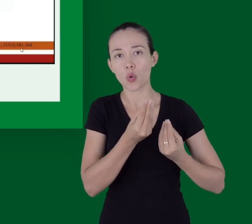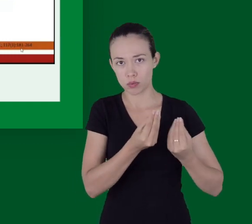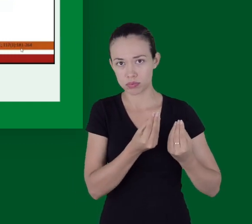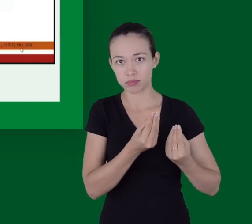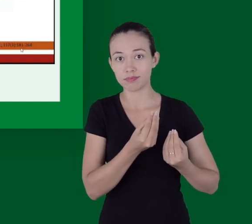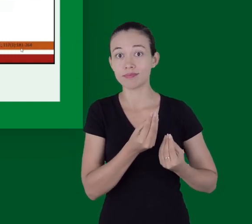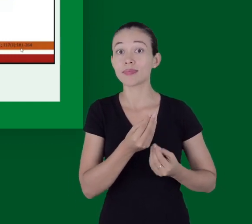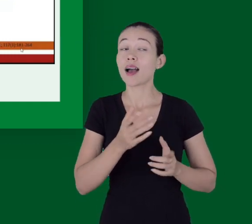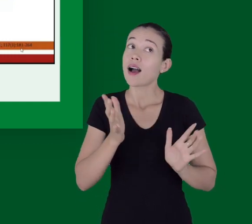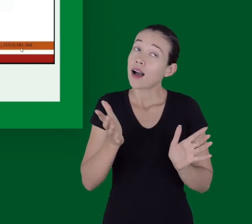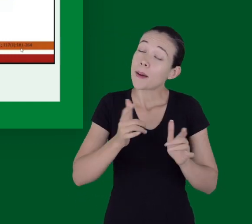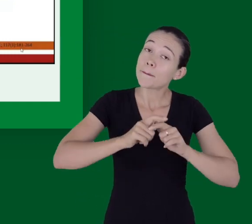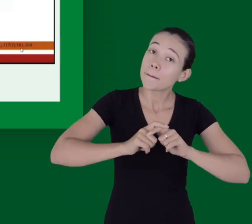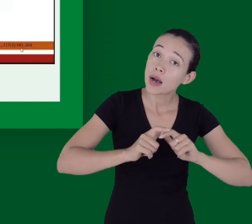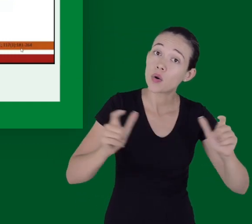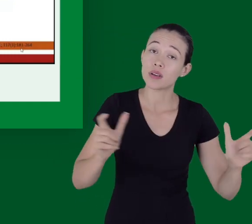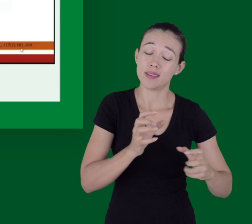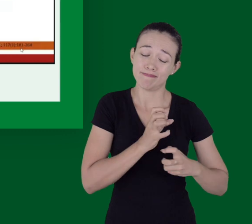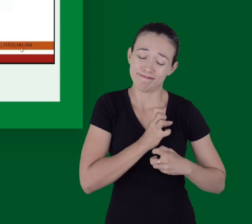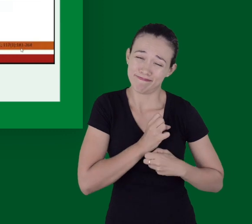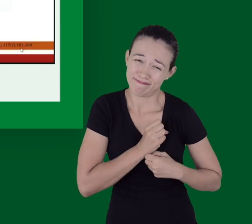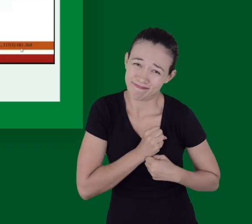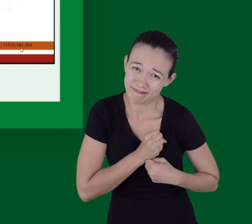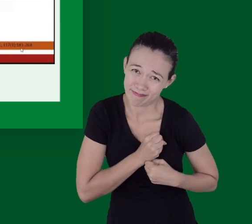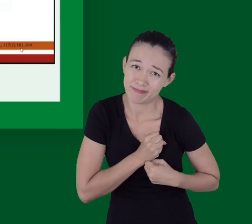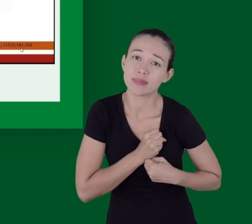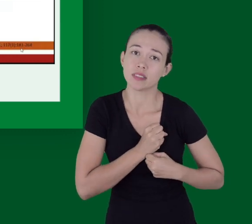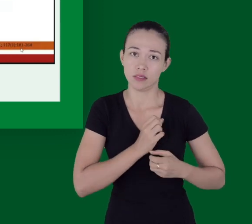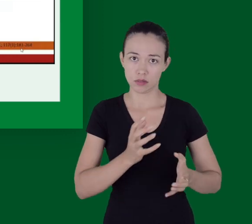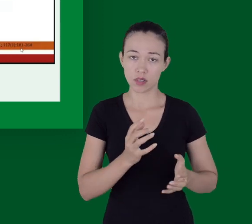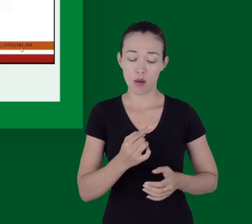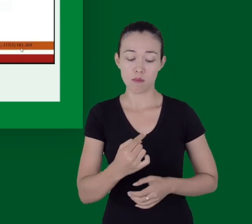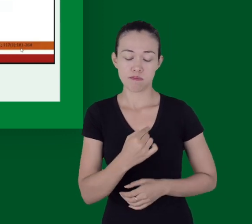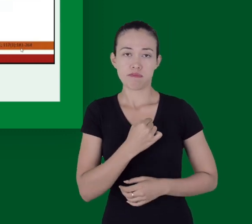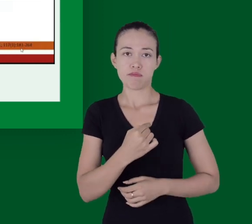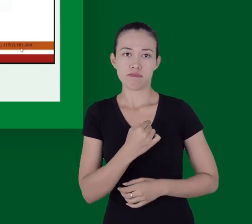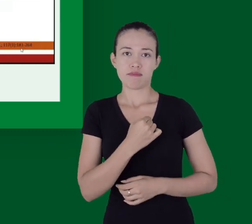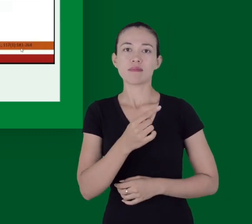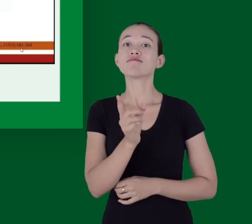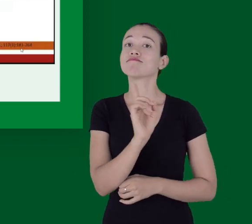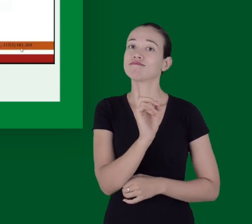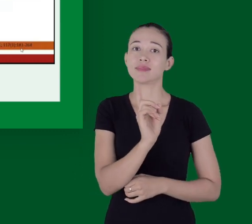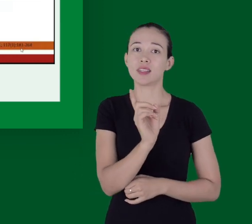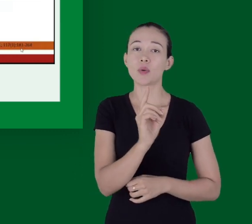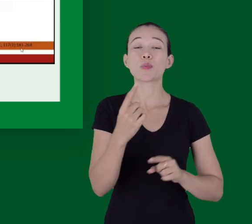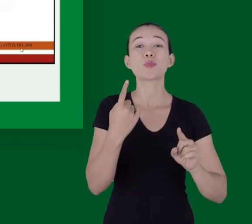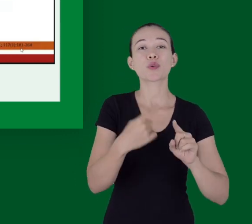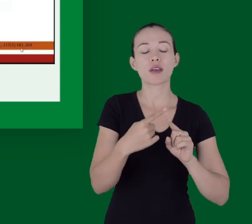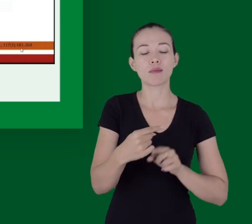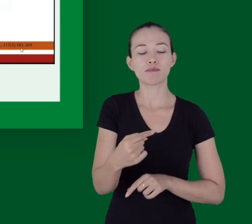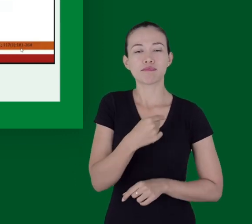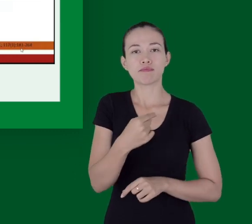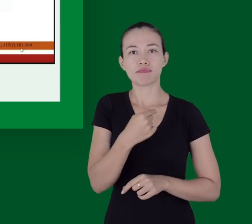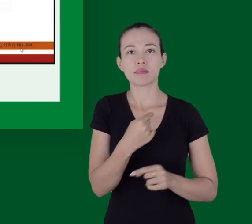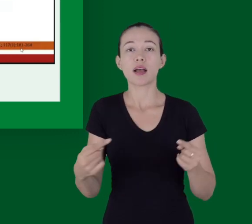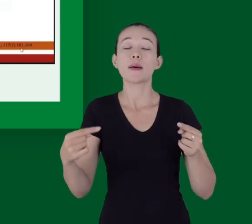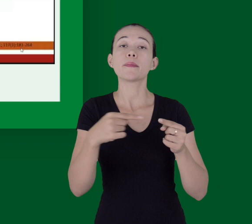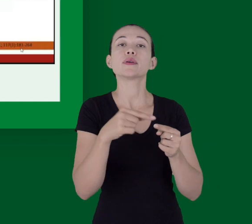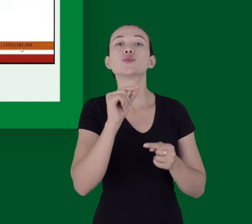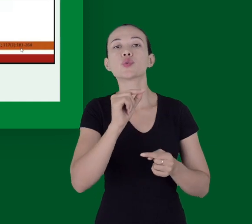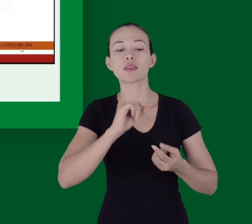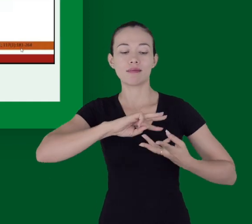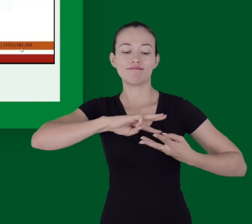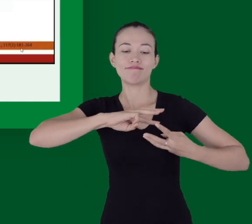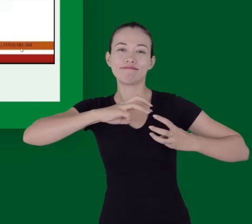ela é pontada, ela geralmente é aperto, ela não pode ser empontada, tá? Empontada são dores geralmente osteomusculares, que